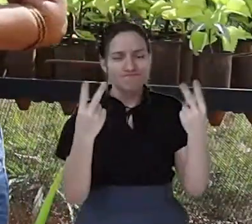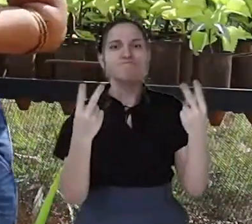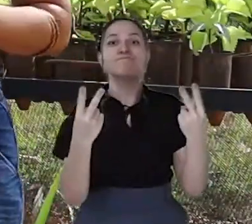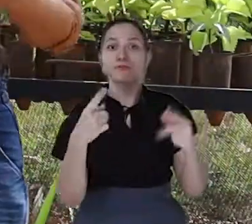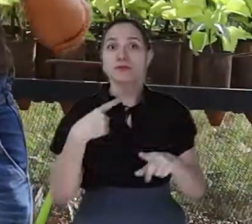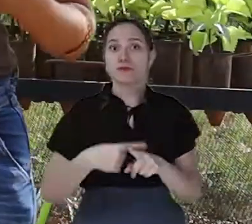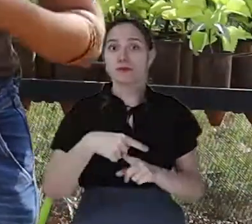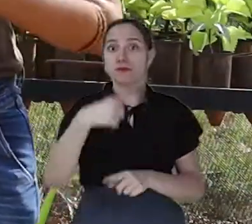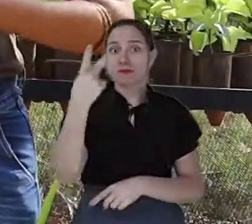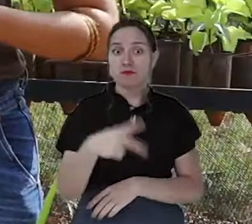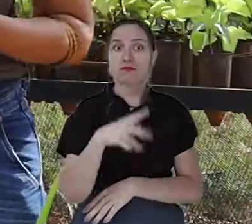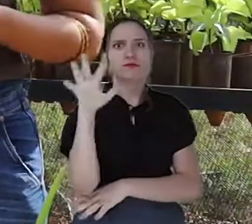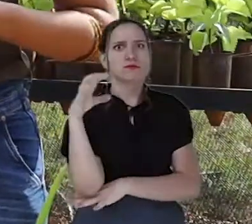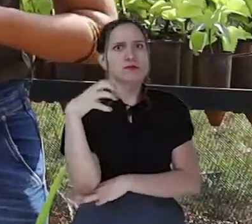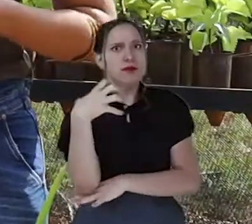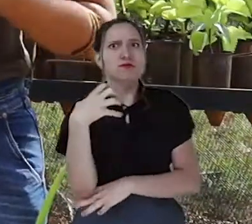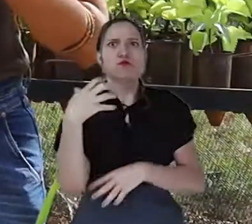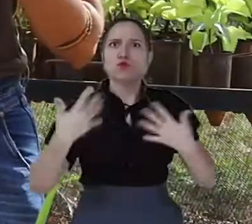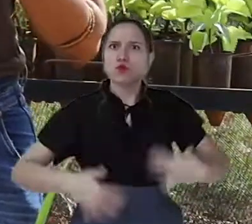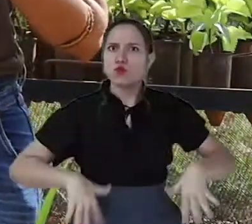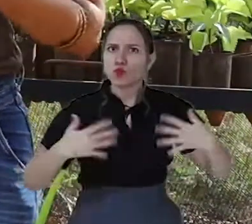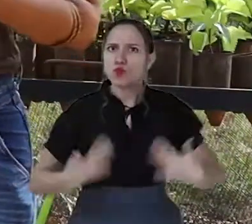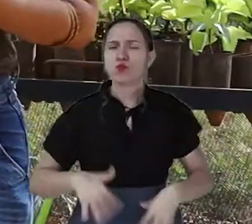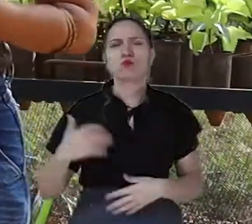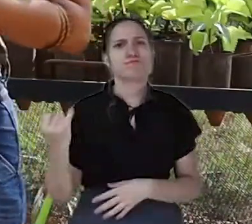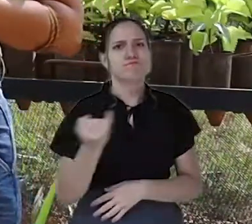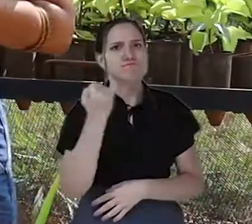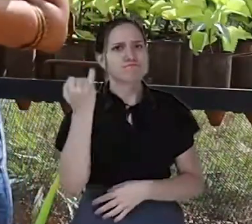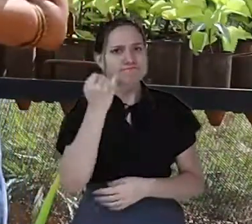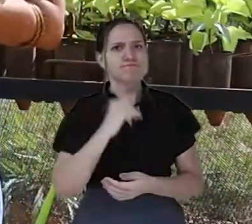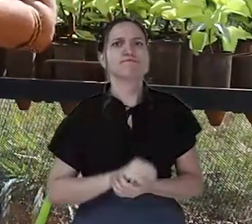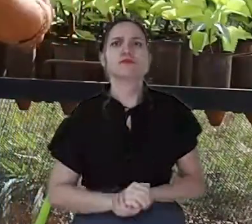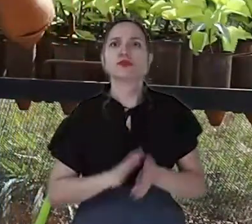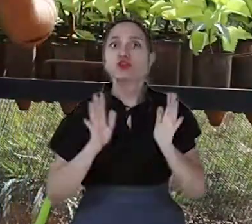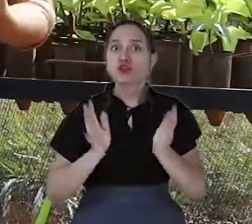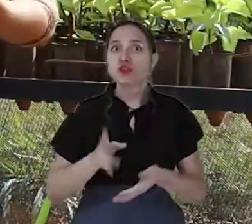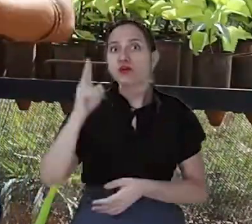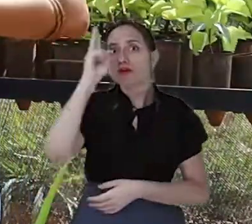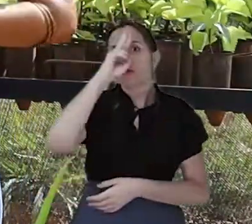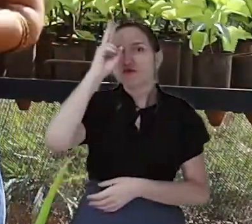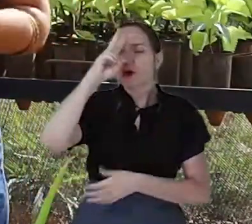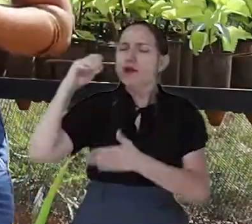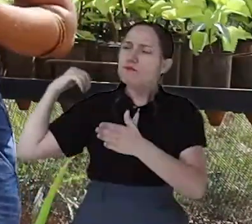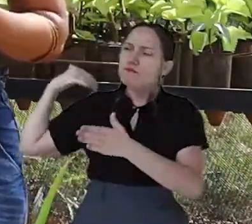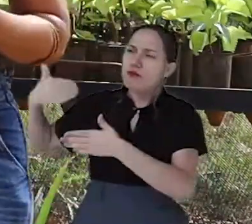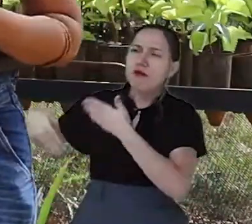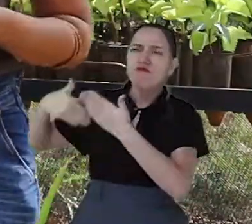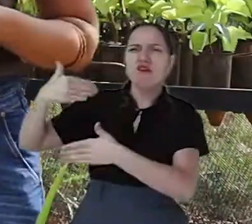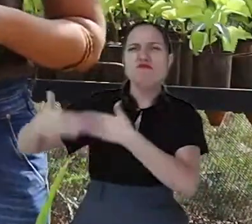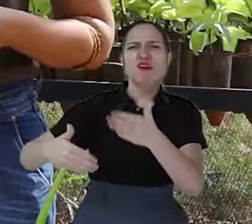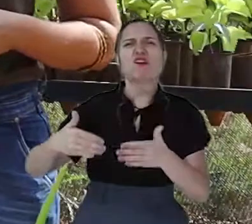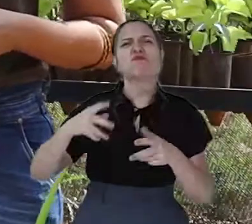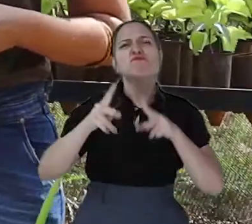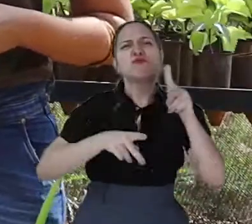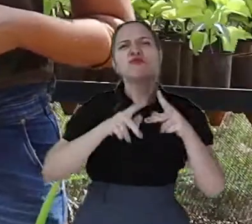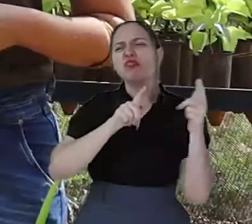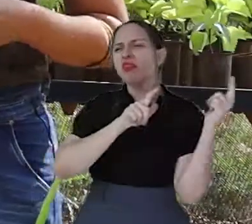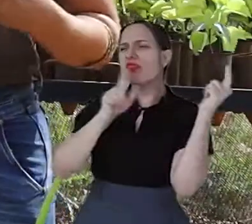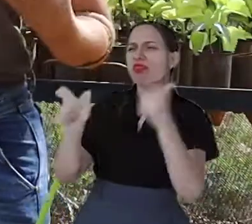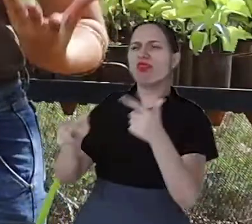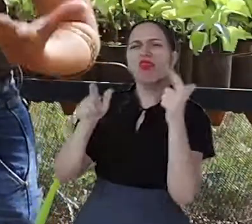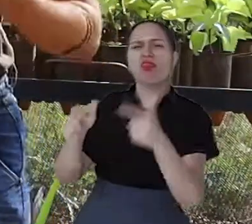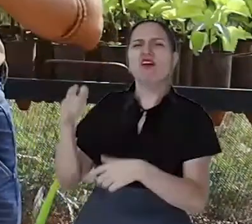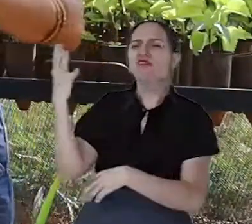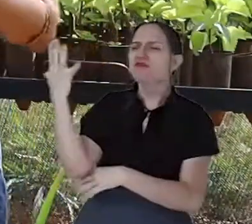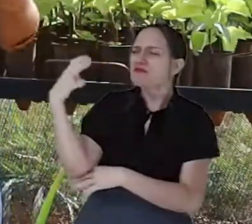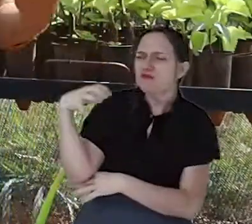nosso cerrado é extremamente rico. Durante muito tempo, ao longo da história, as pessoas pensaram, poxa, o cerrado só tem